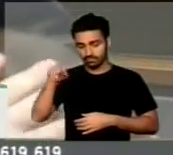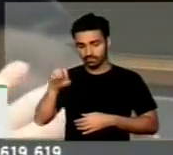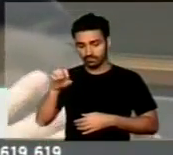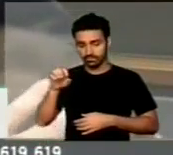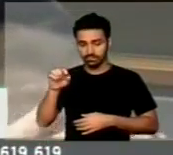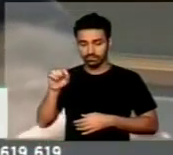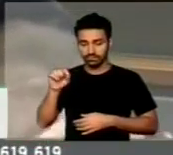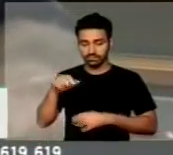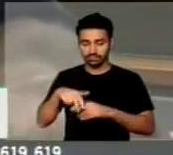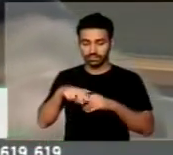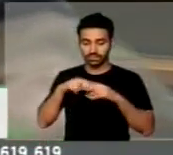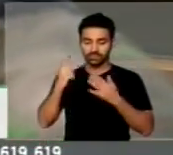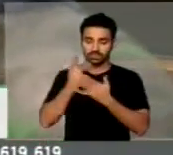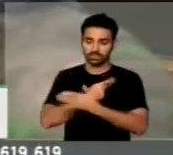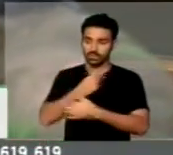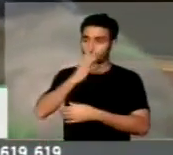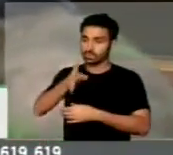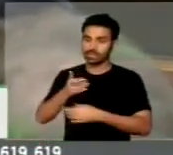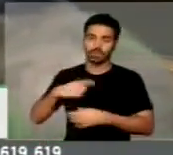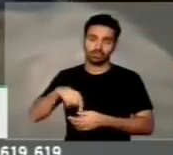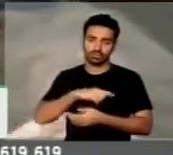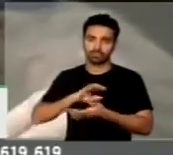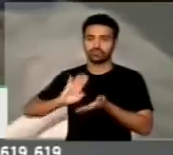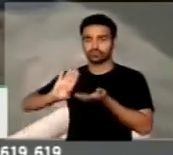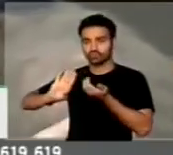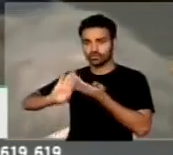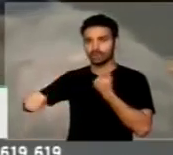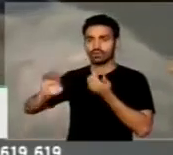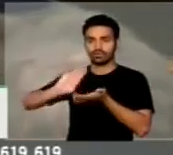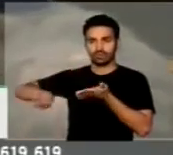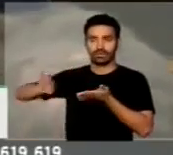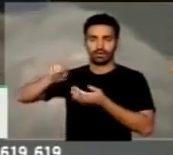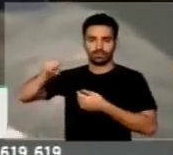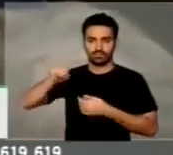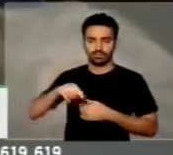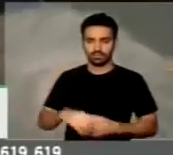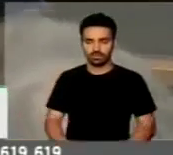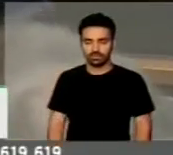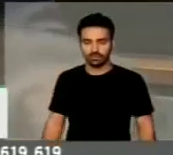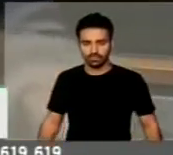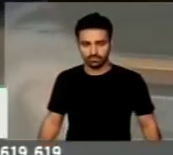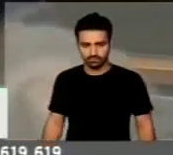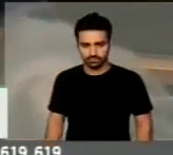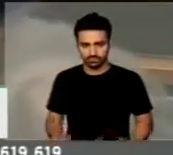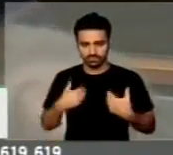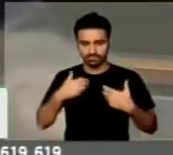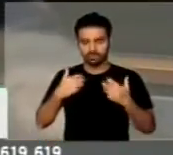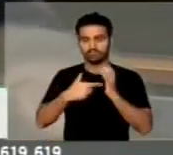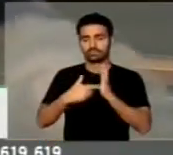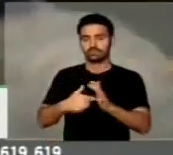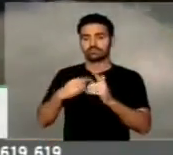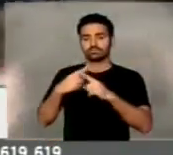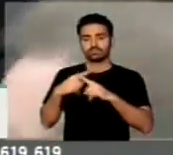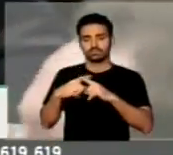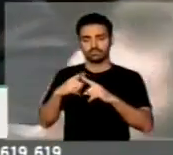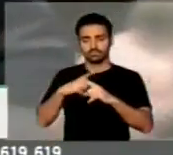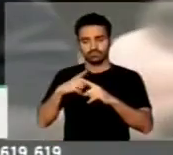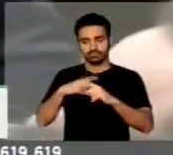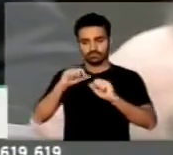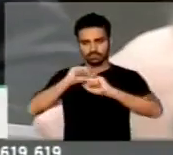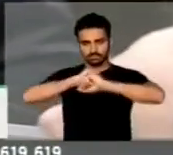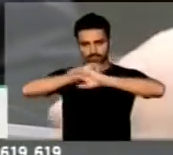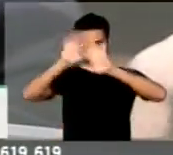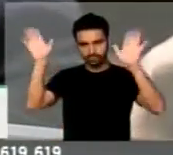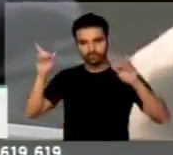teve a condenação. Eu trago isso só para que a gente tenha claro de que nós faremos,